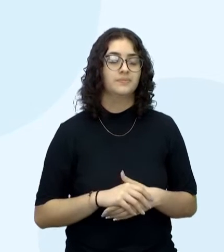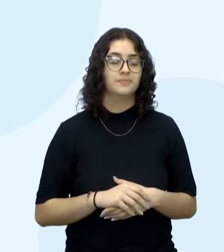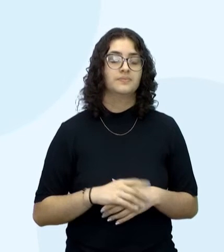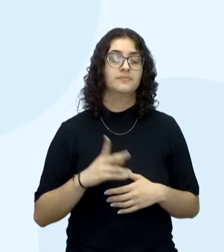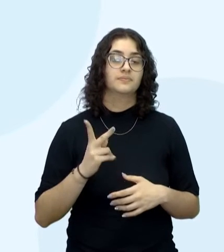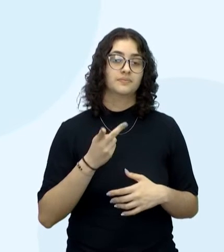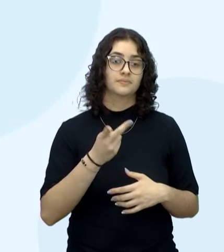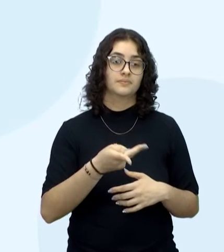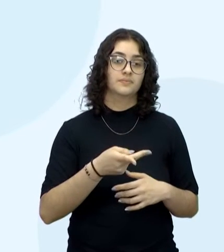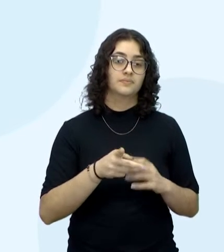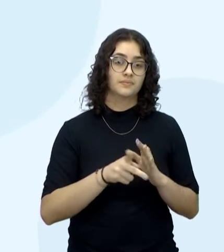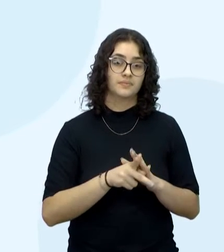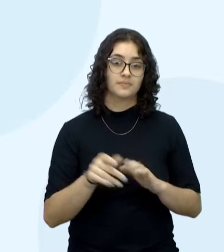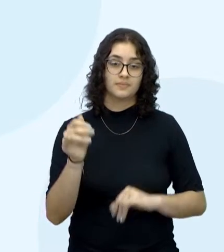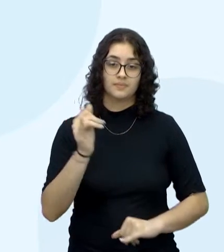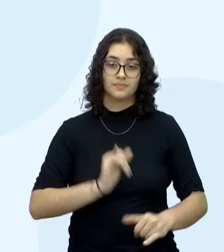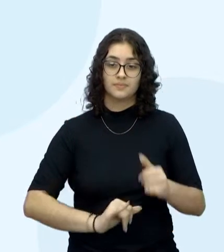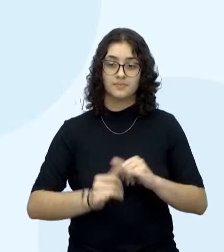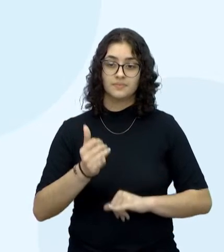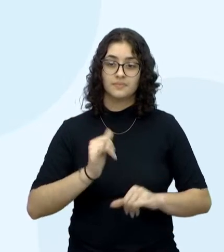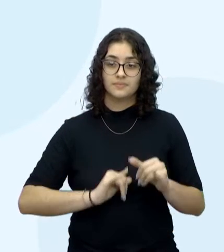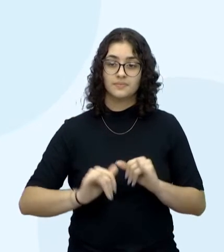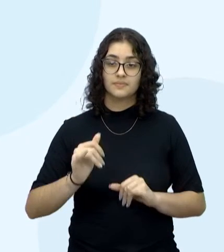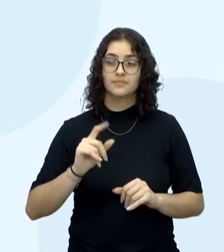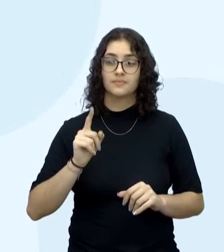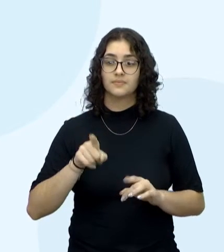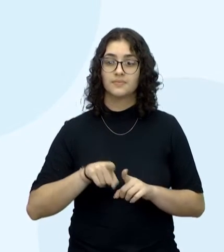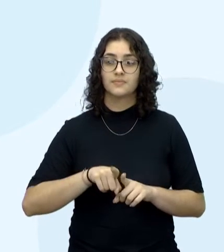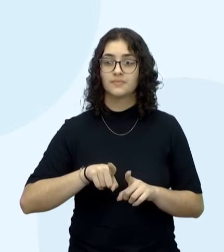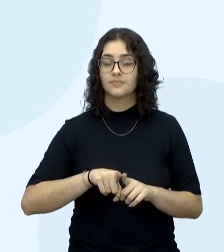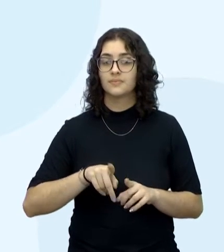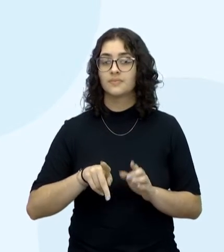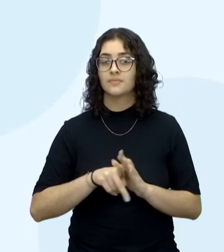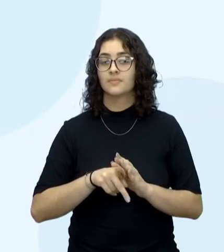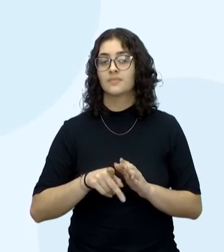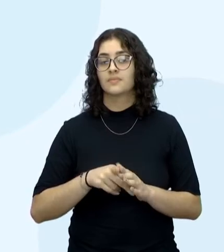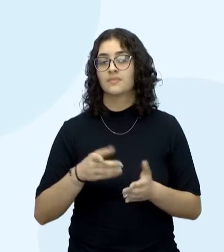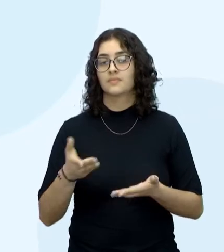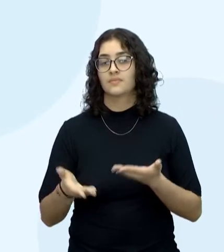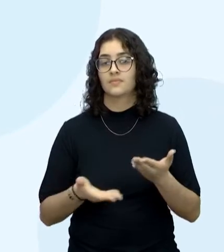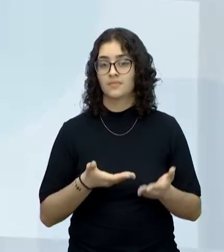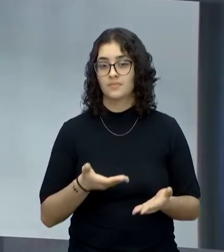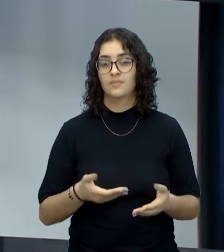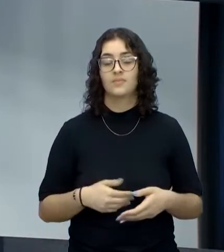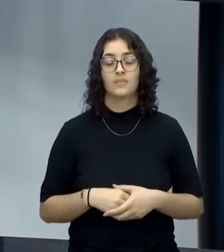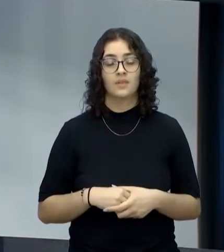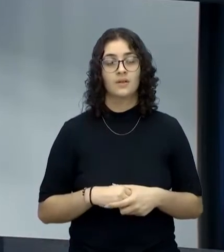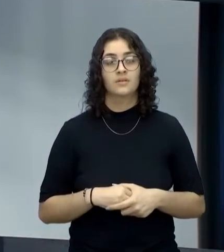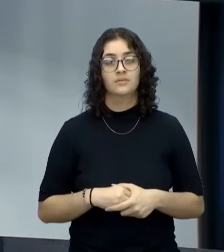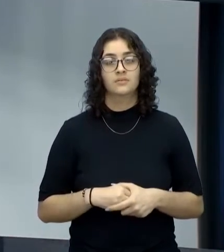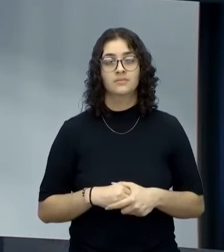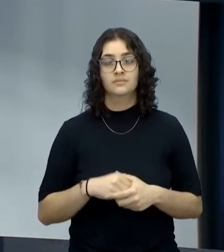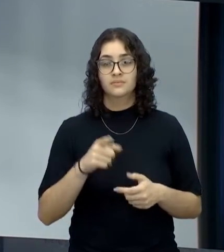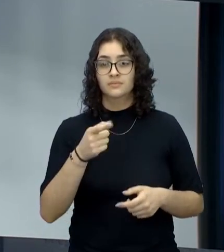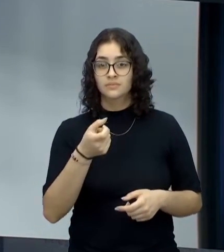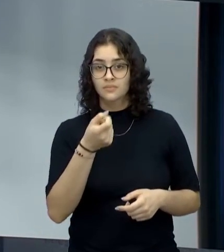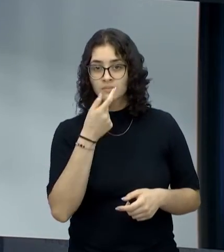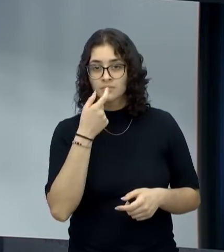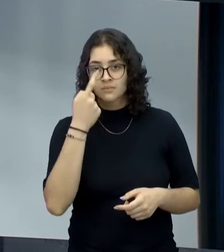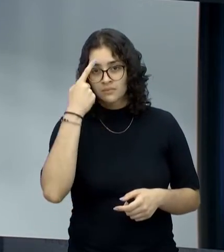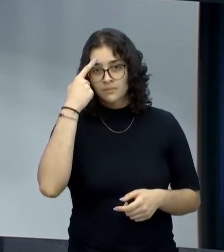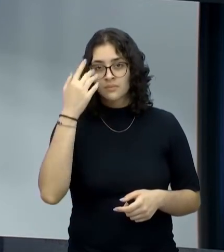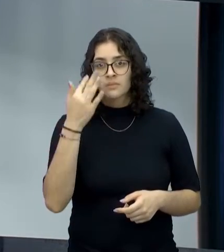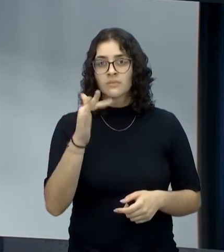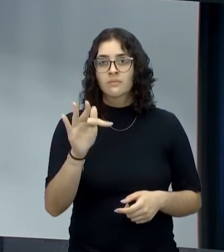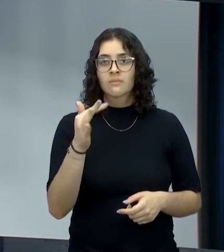suas propriedades químicas, né? O bastante para servir a um propósito terapêutico, né? Então, na hora que você toma um remédio para dor de cabeça, ele